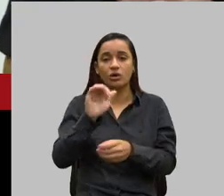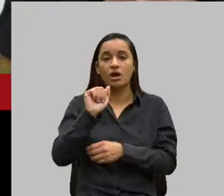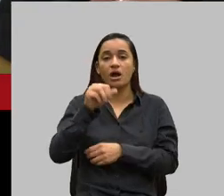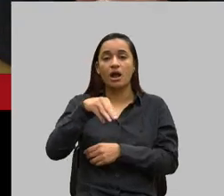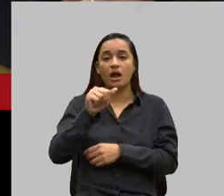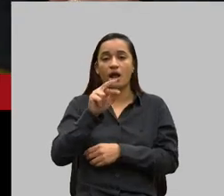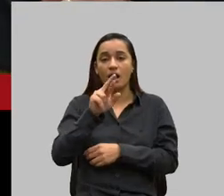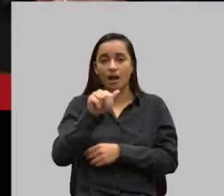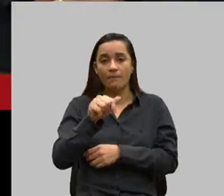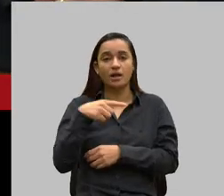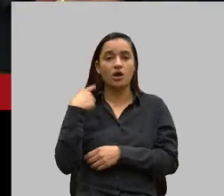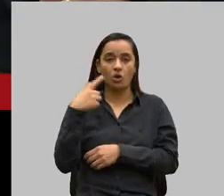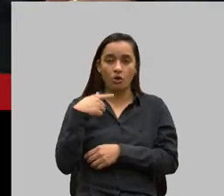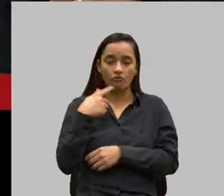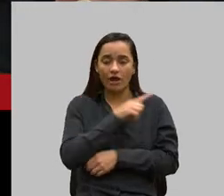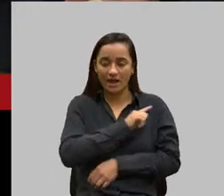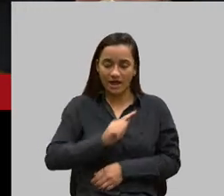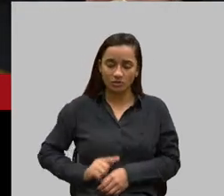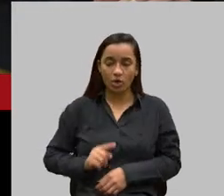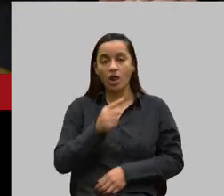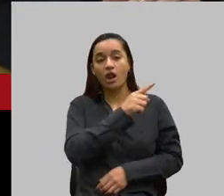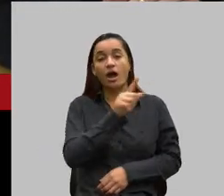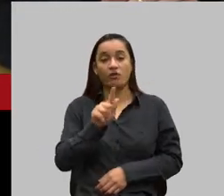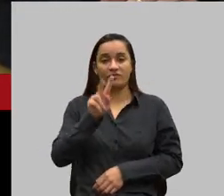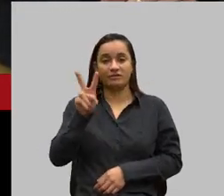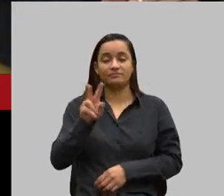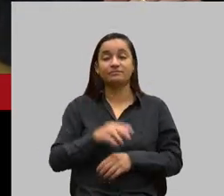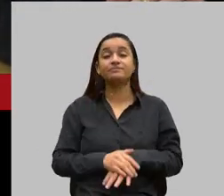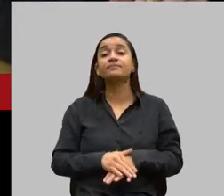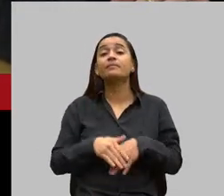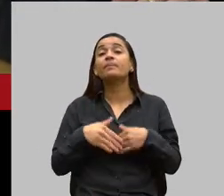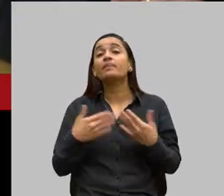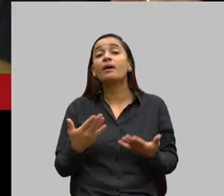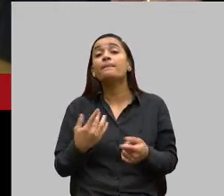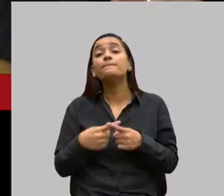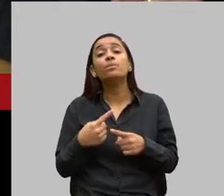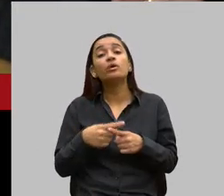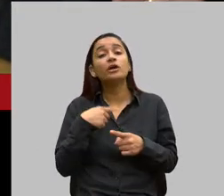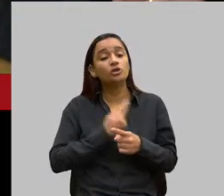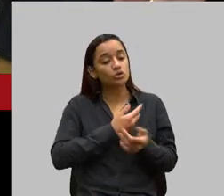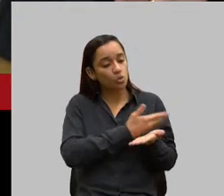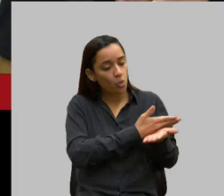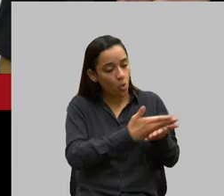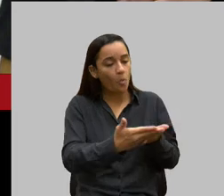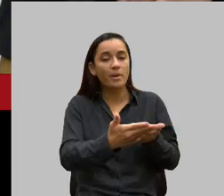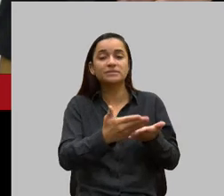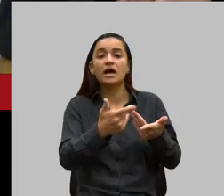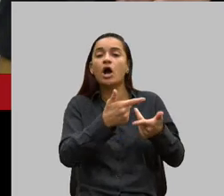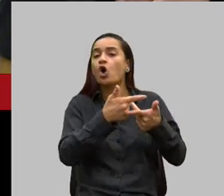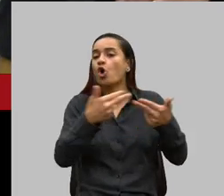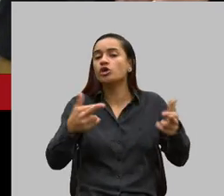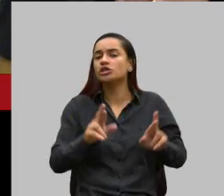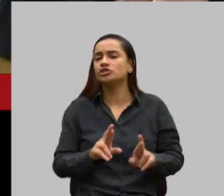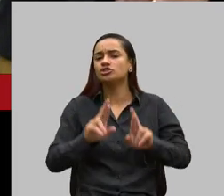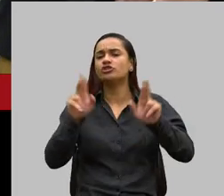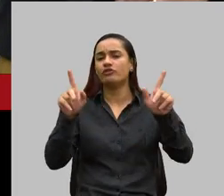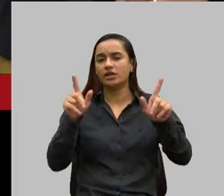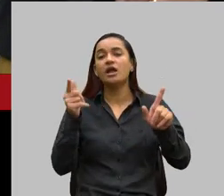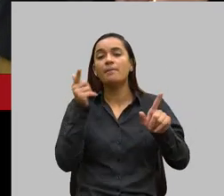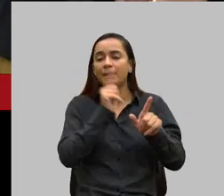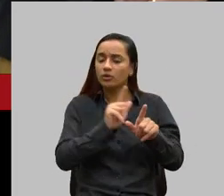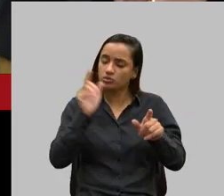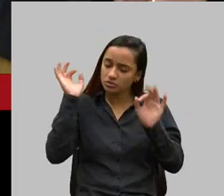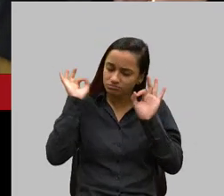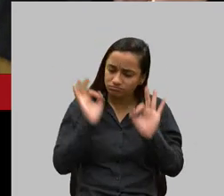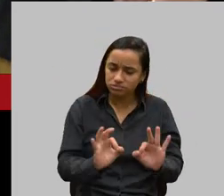Tata tiia Como foi o outro painel para que nós estemos algo diferente para que realmente o valadarense